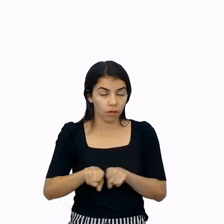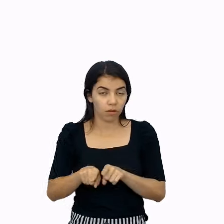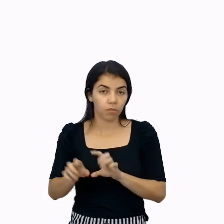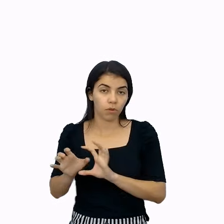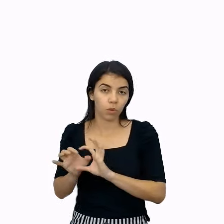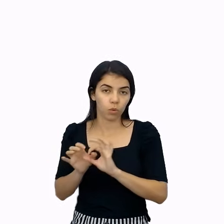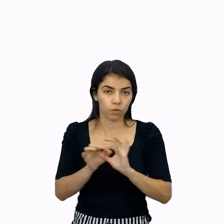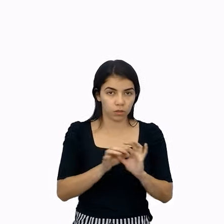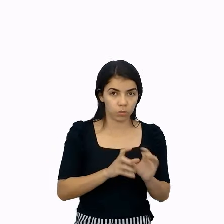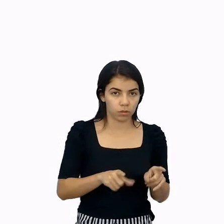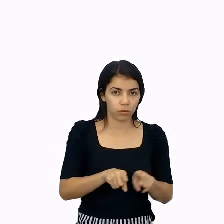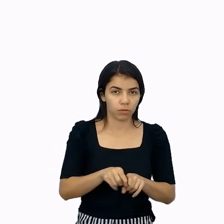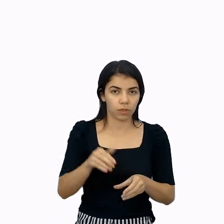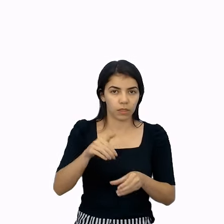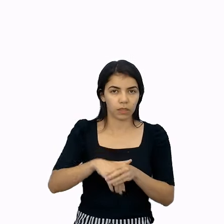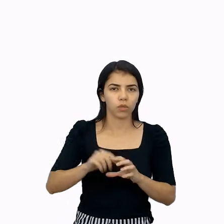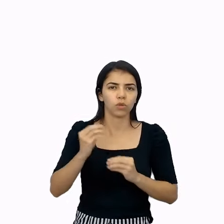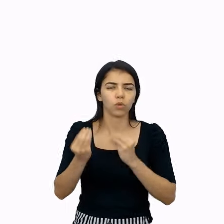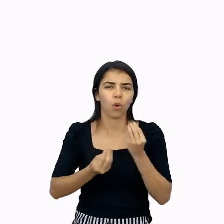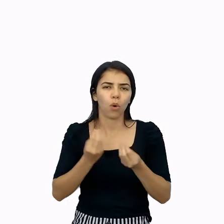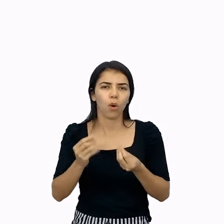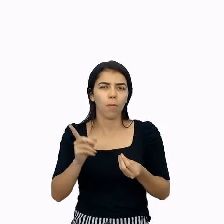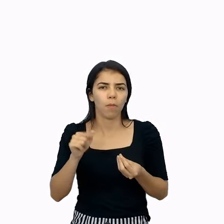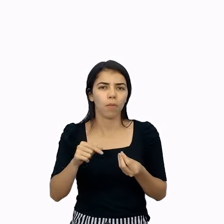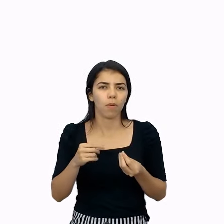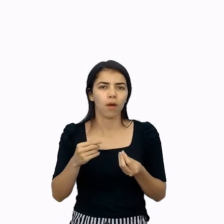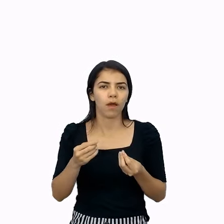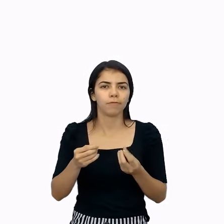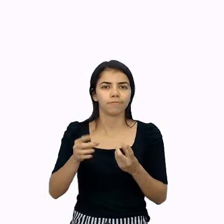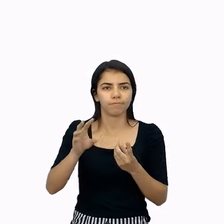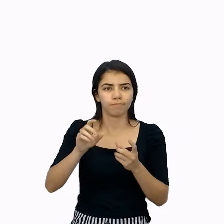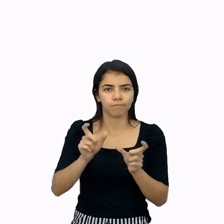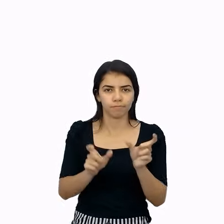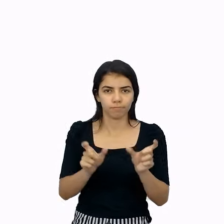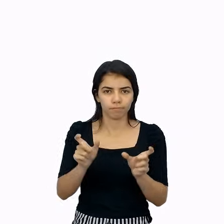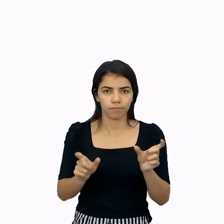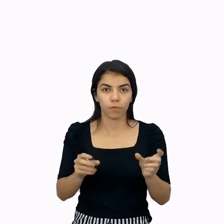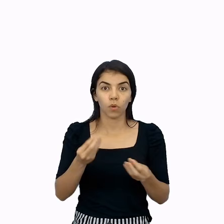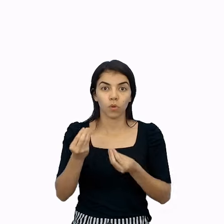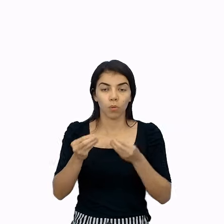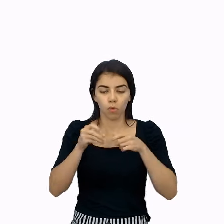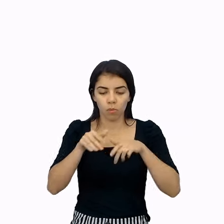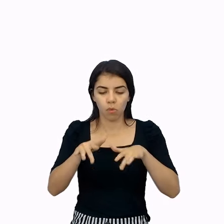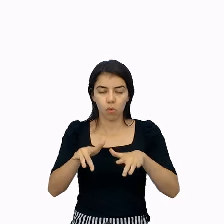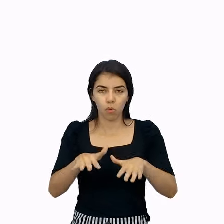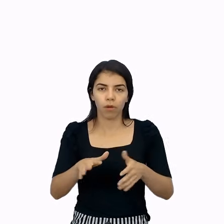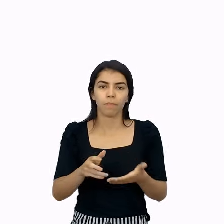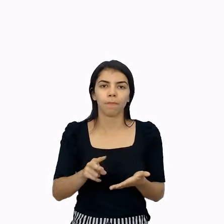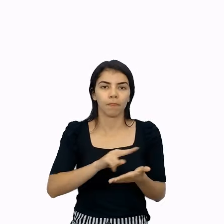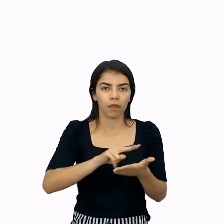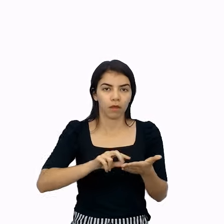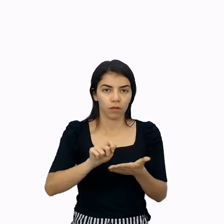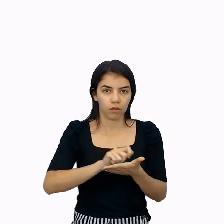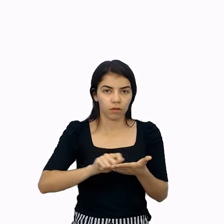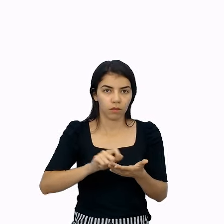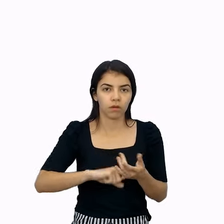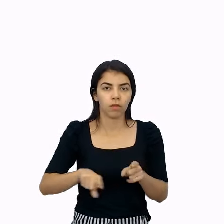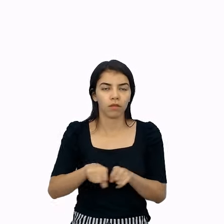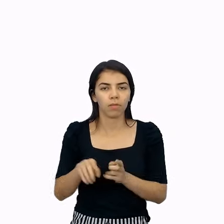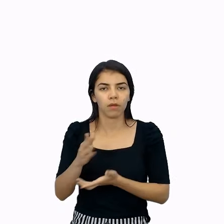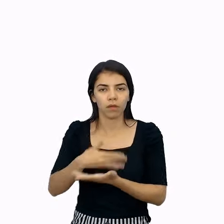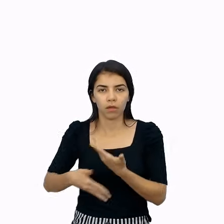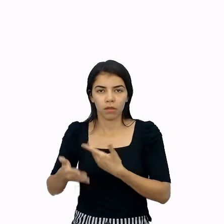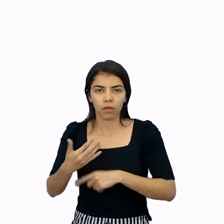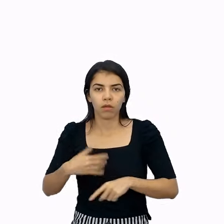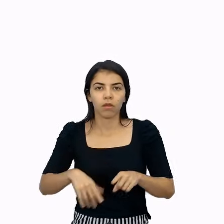e também incluindo aí os meios de circulação. A leitura e a escrita pressupõem a interação de